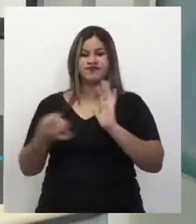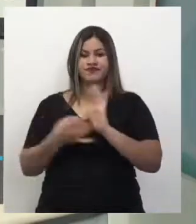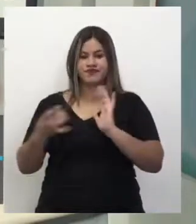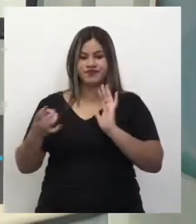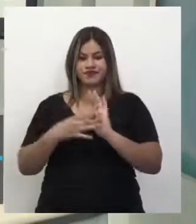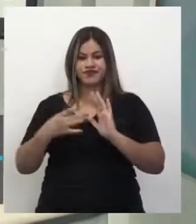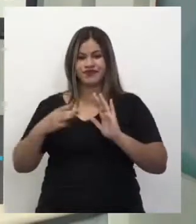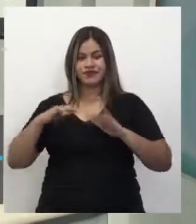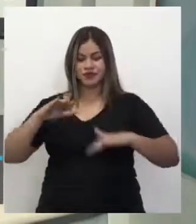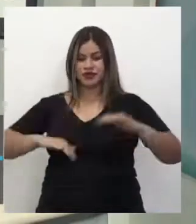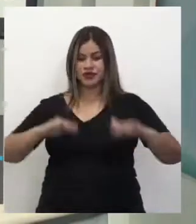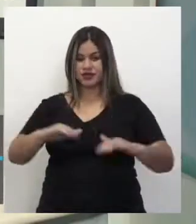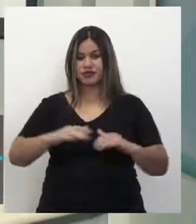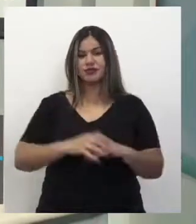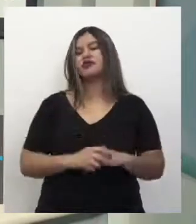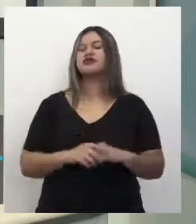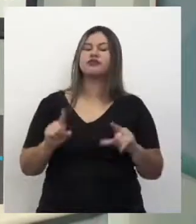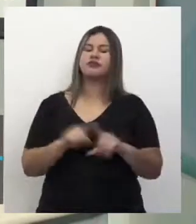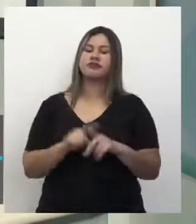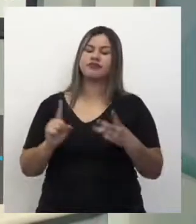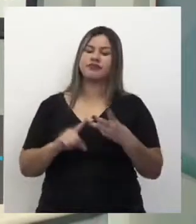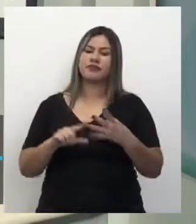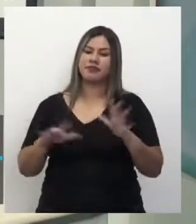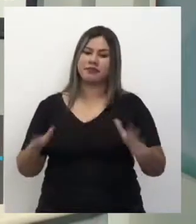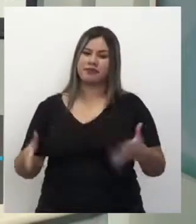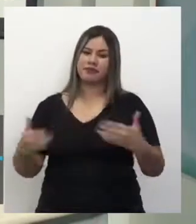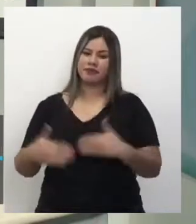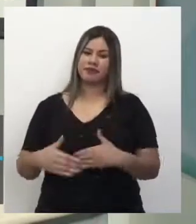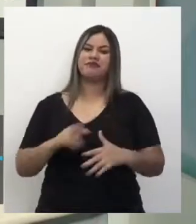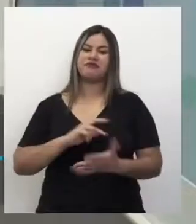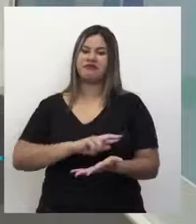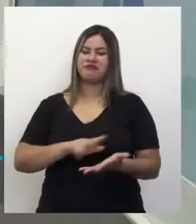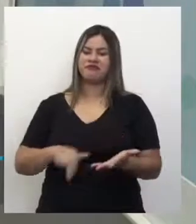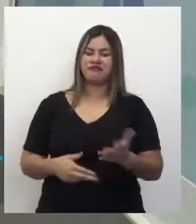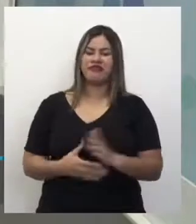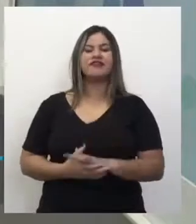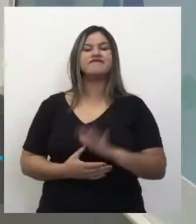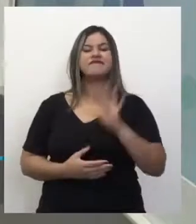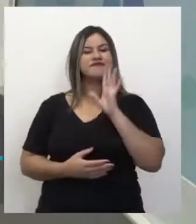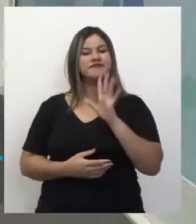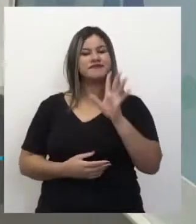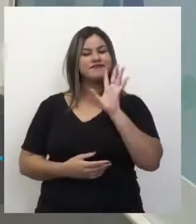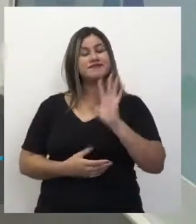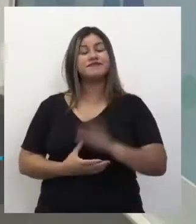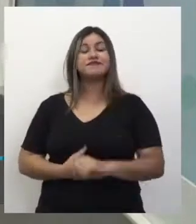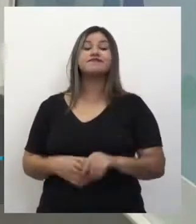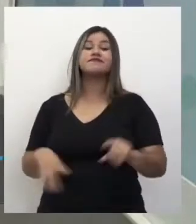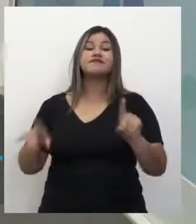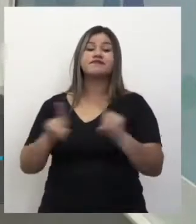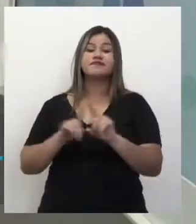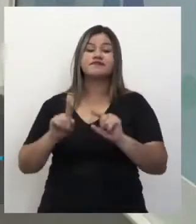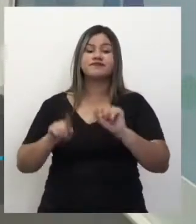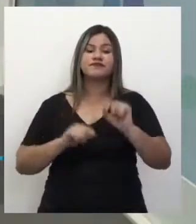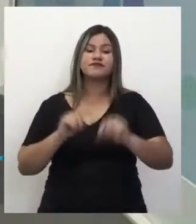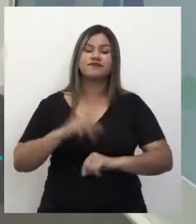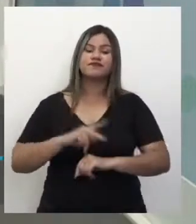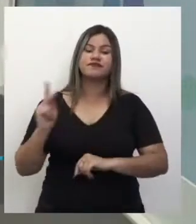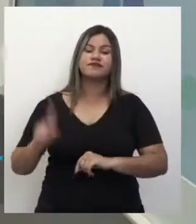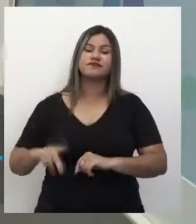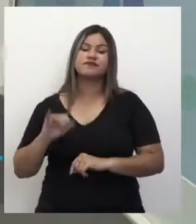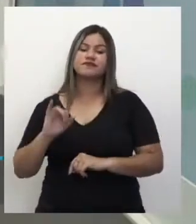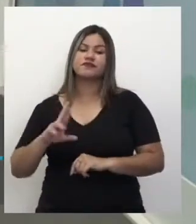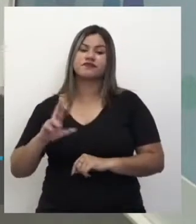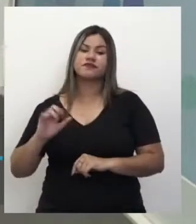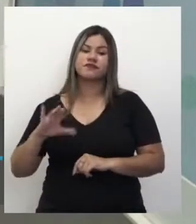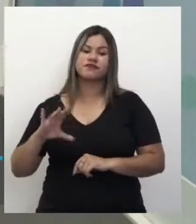marchetaria. Marchetaria, que bacana também, né? Muito Muito legal, muito show de bola. Olha aí, e falando também aqui é pro Iracema,